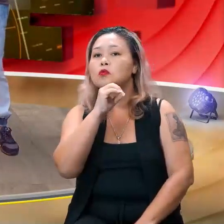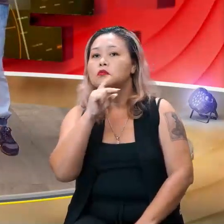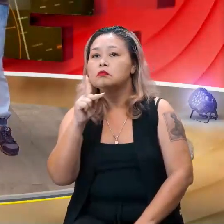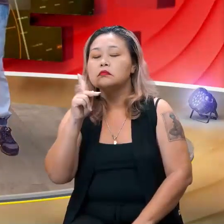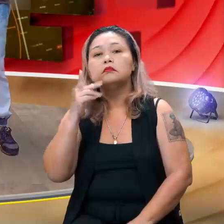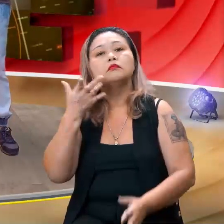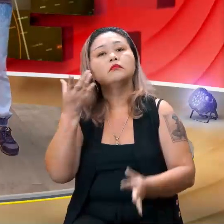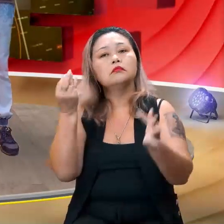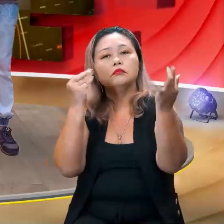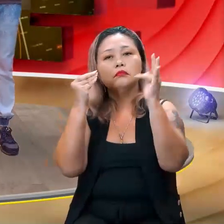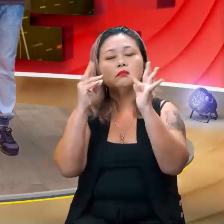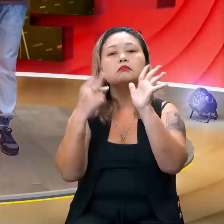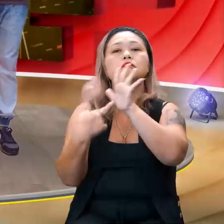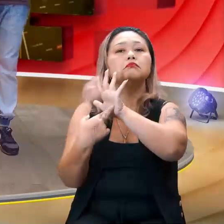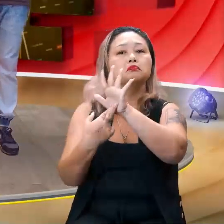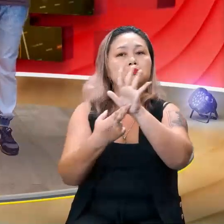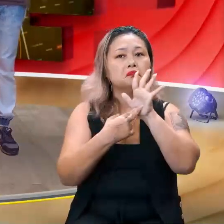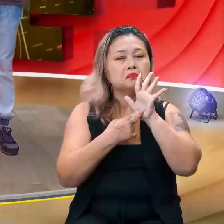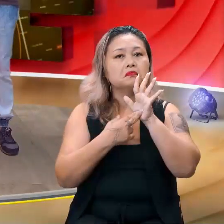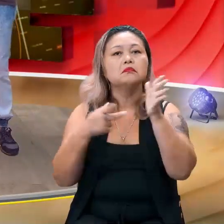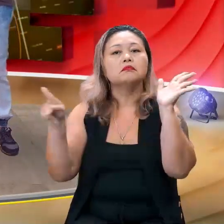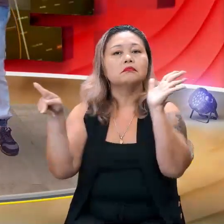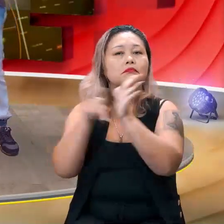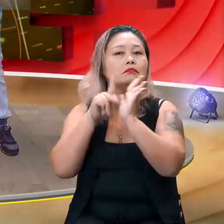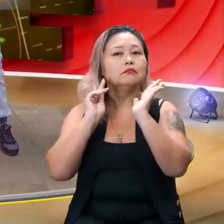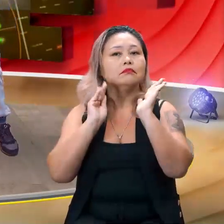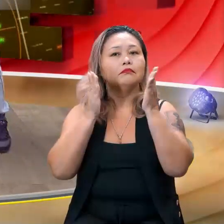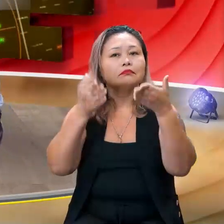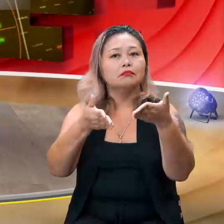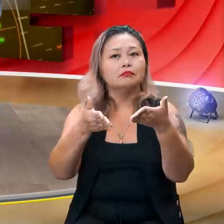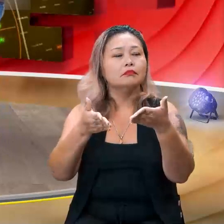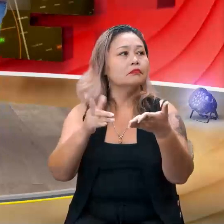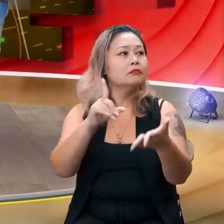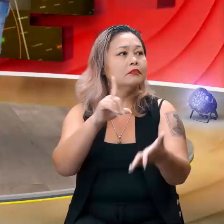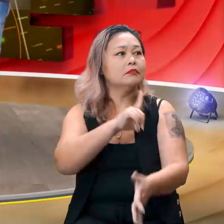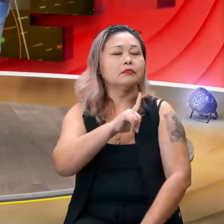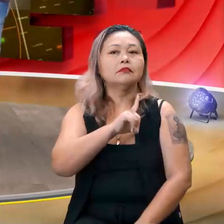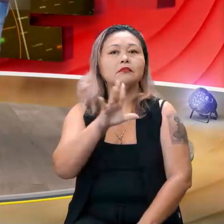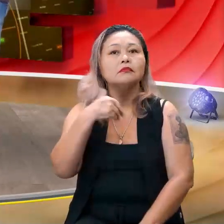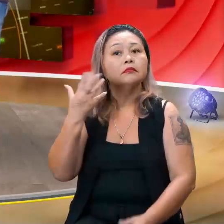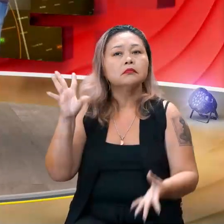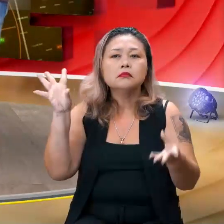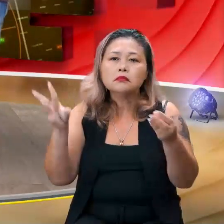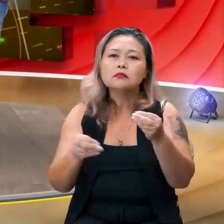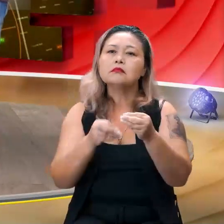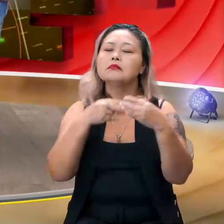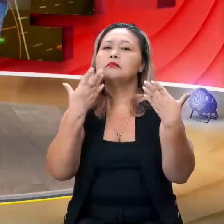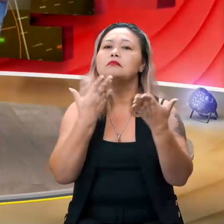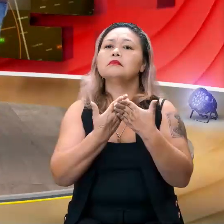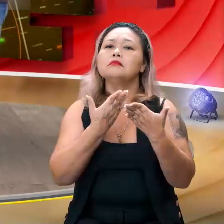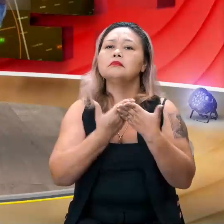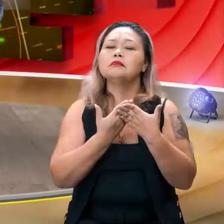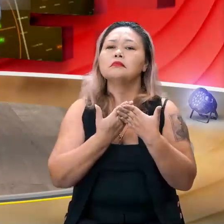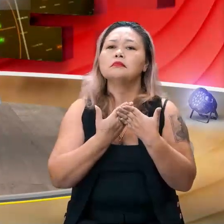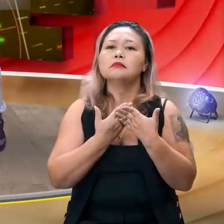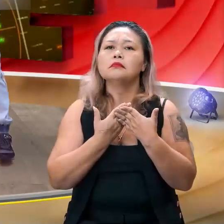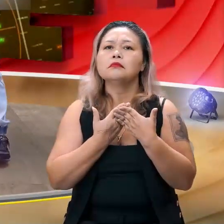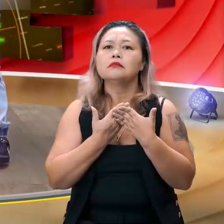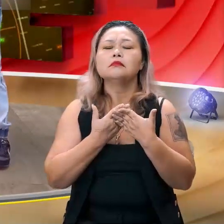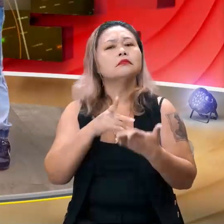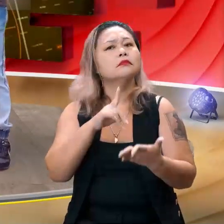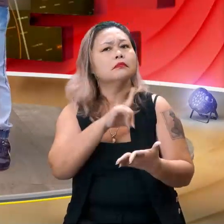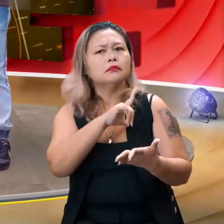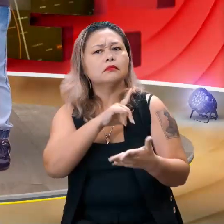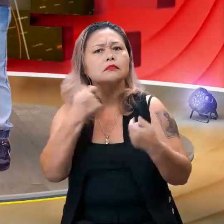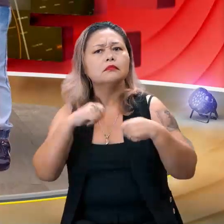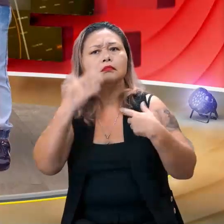uma representatividade própria da função afim. Ah, então, só para fechar a aula. Olha, então, para construir o gráfico, eu só preciso